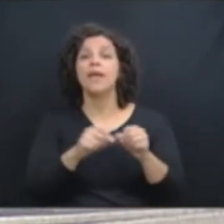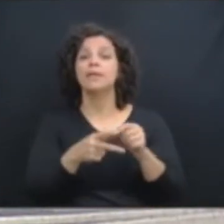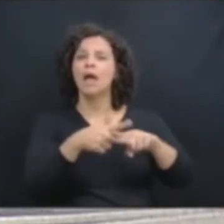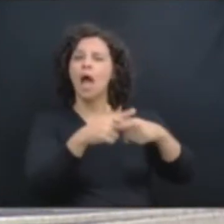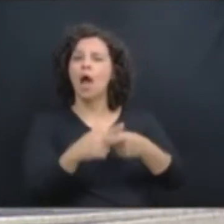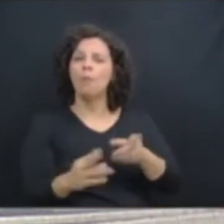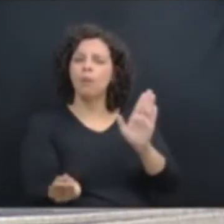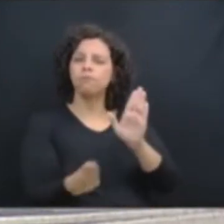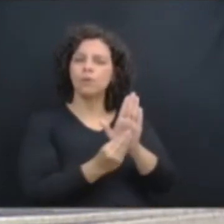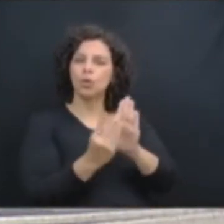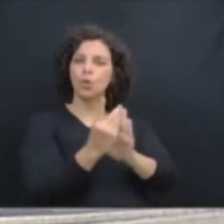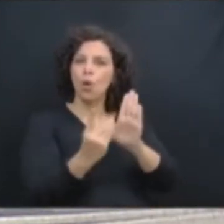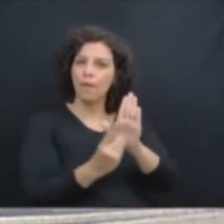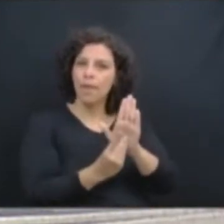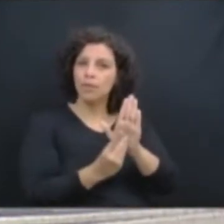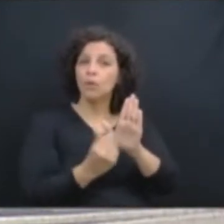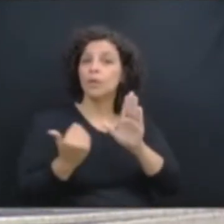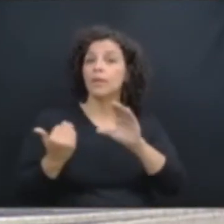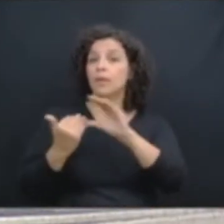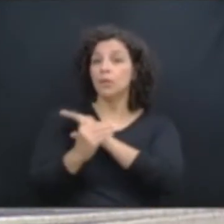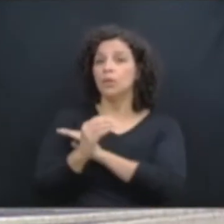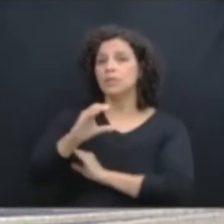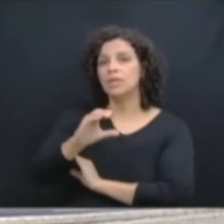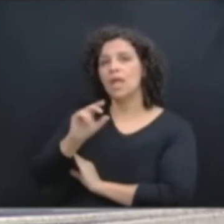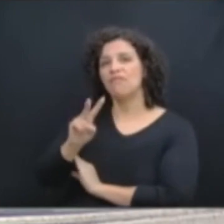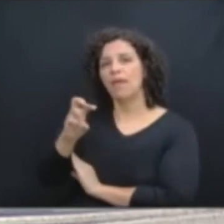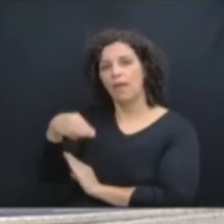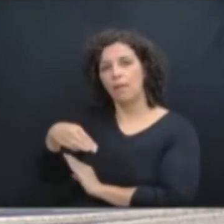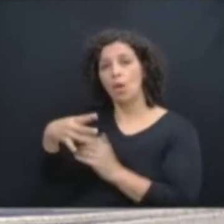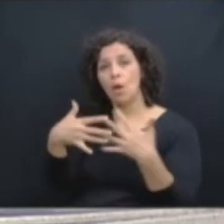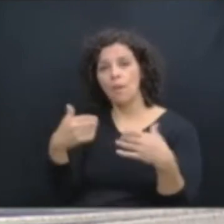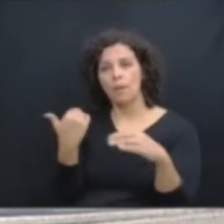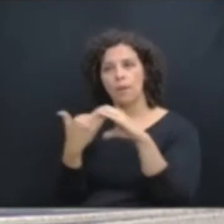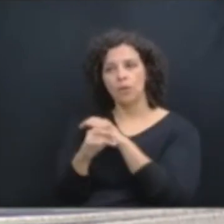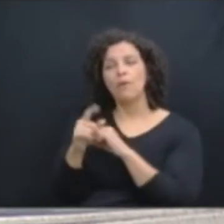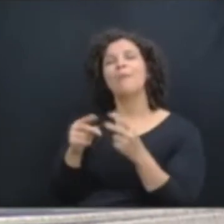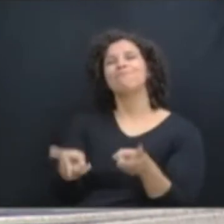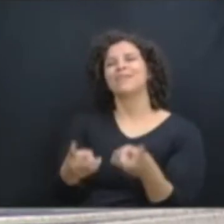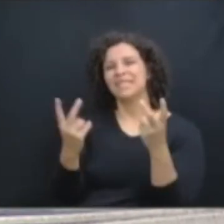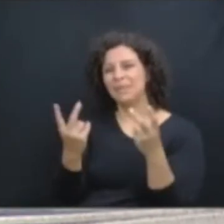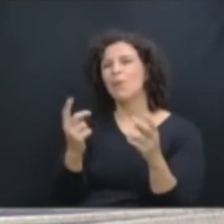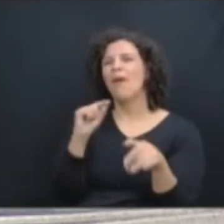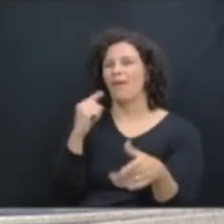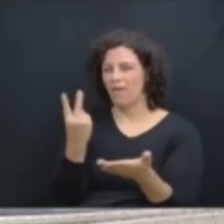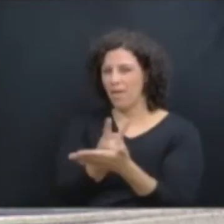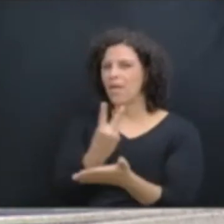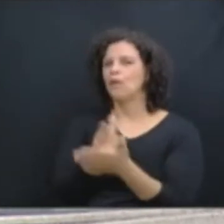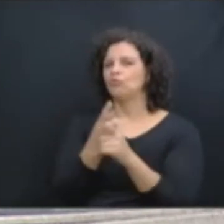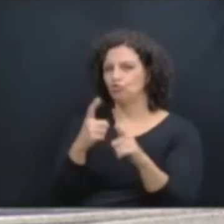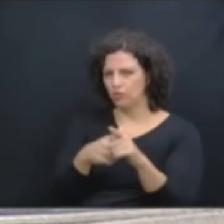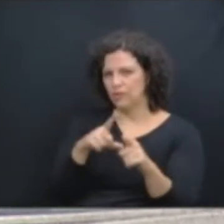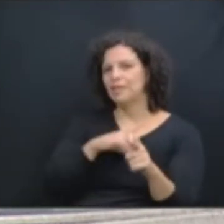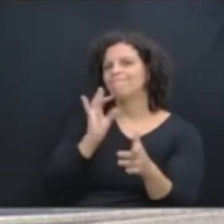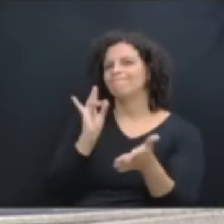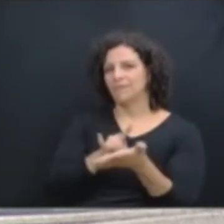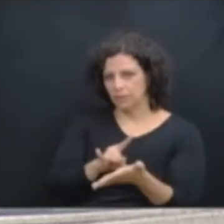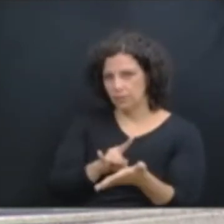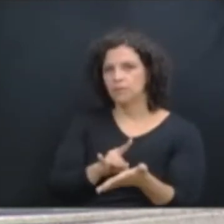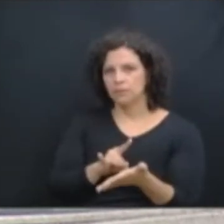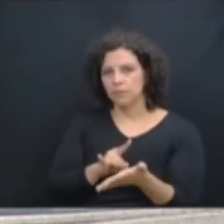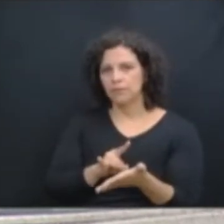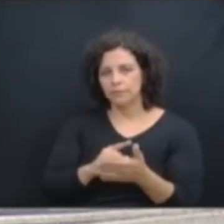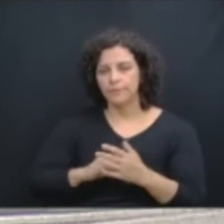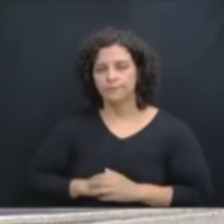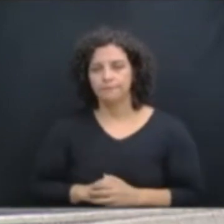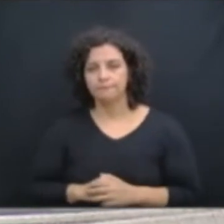documentos entregues à CVM de forma eletrônica pela Copel, reconhecendo o passivo, que existia um